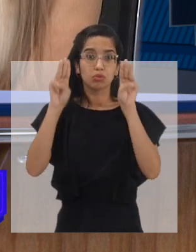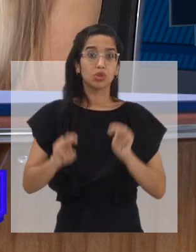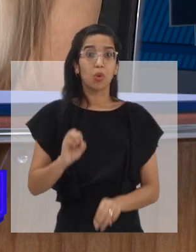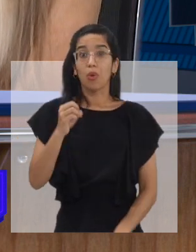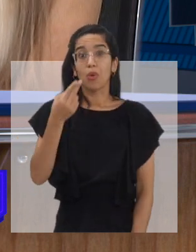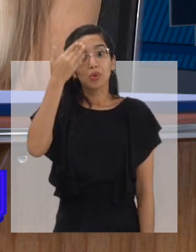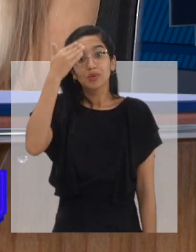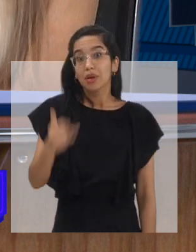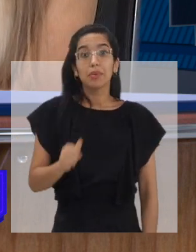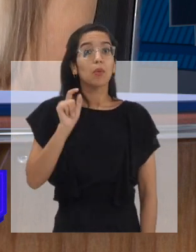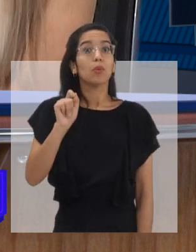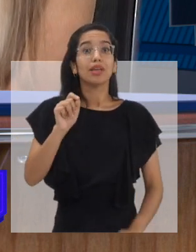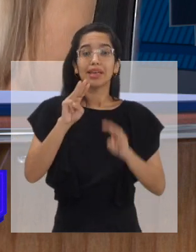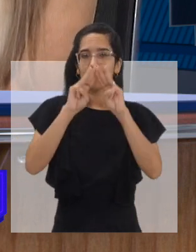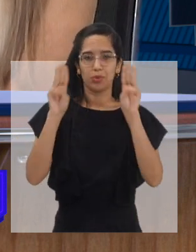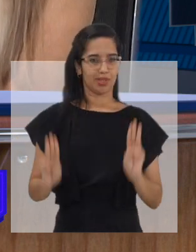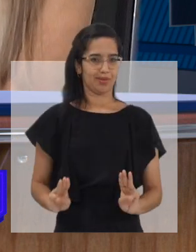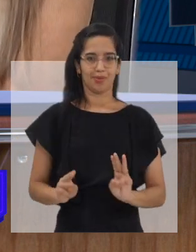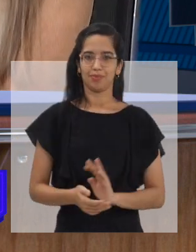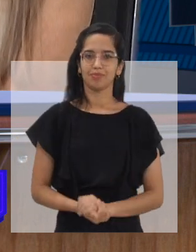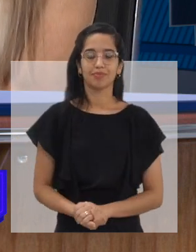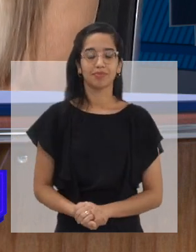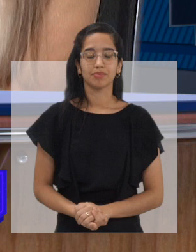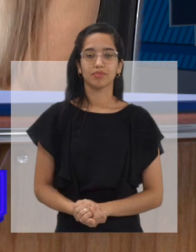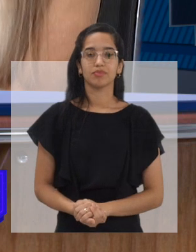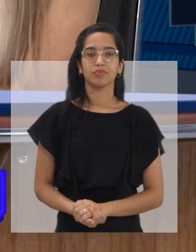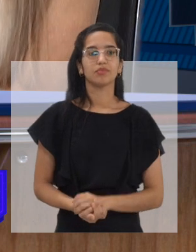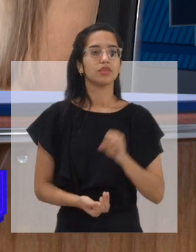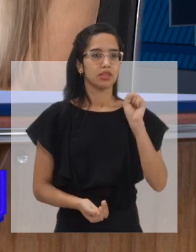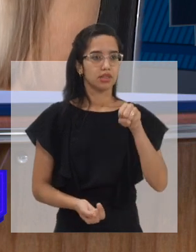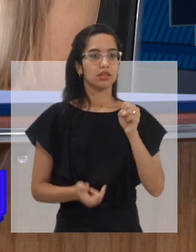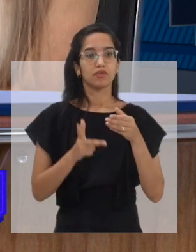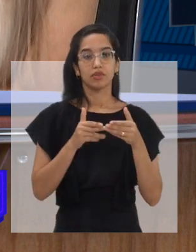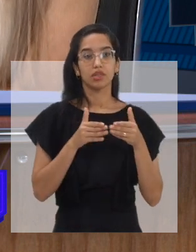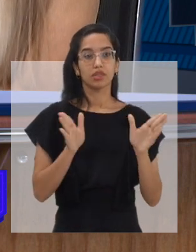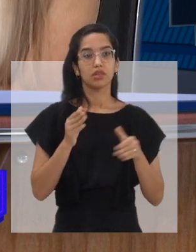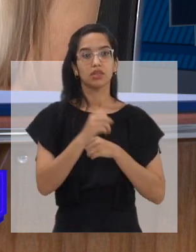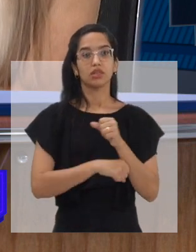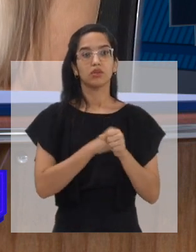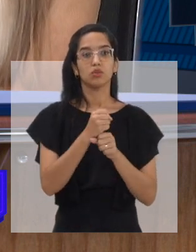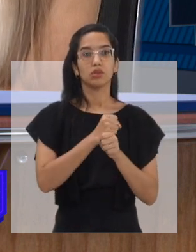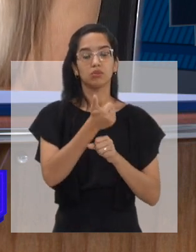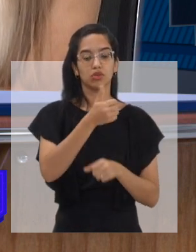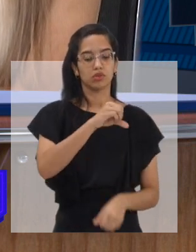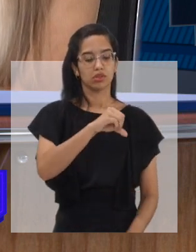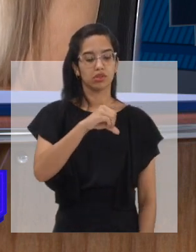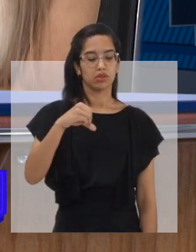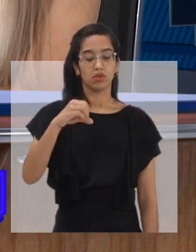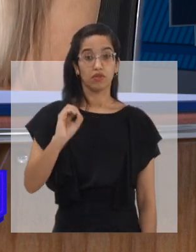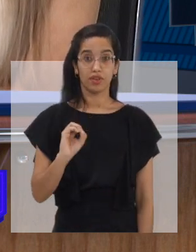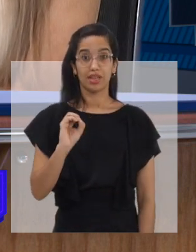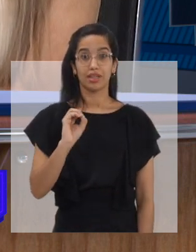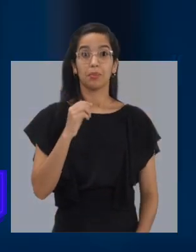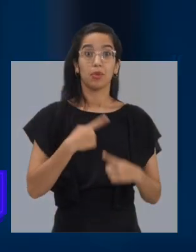tinha, né, Mônica? É verdade. O museu ele foi inaugurado primeiramente em 1990. Sim. E ao longo de 30